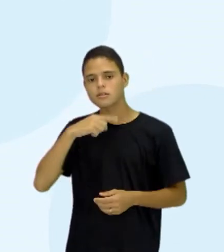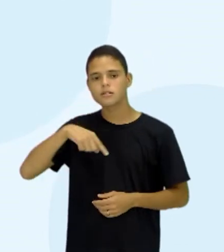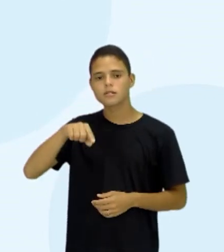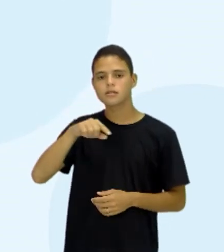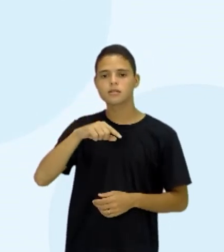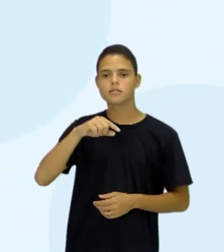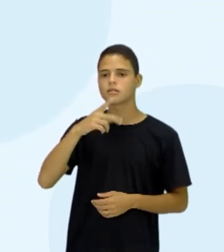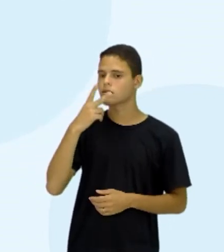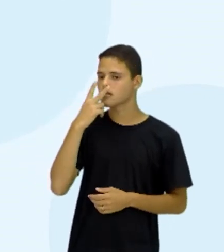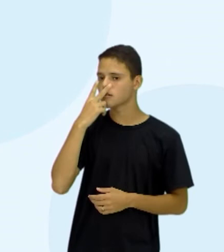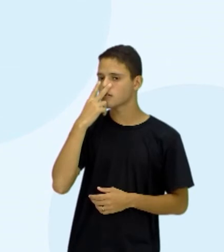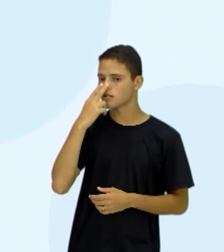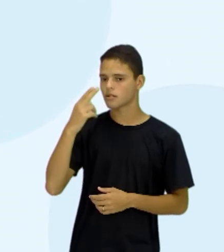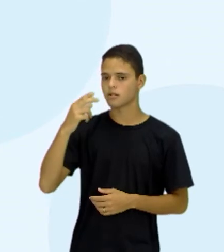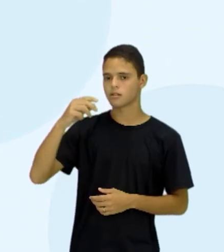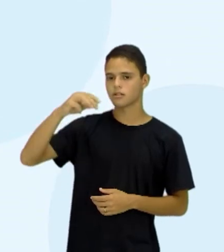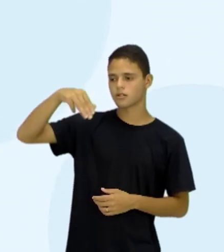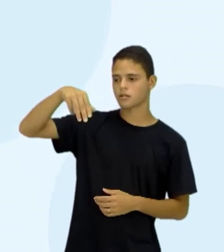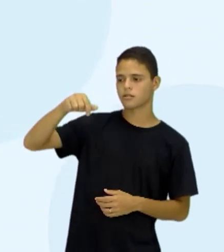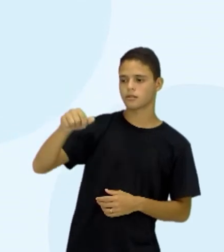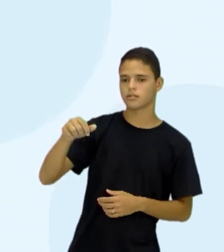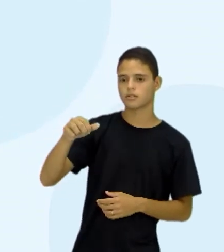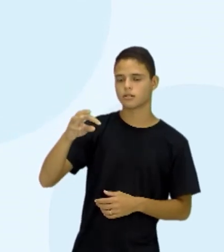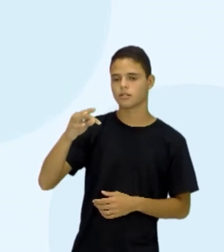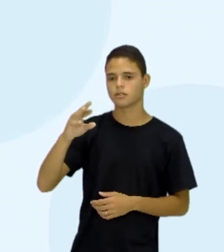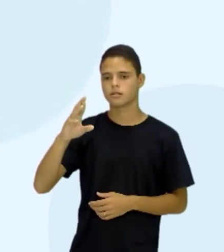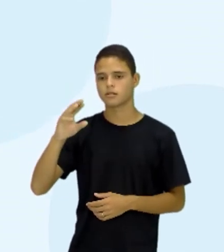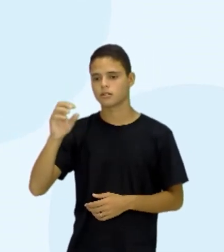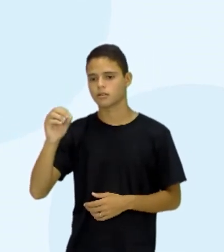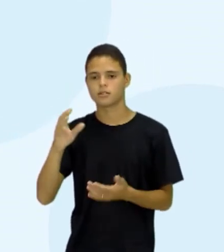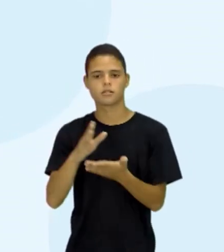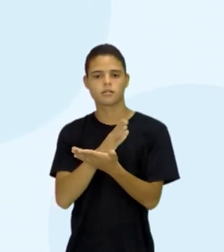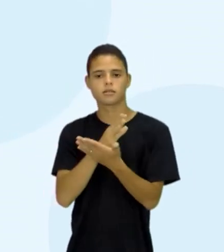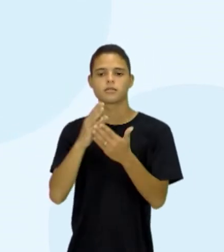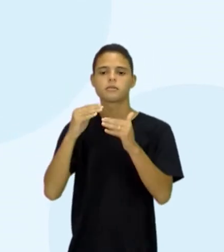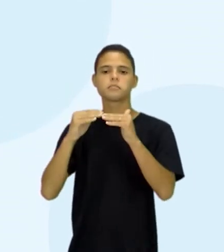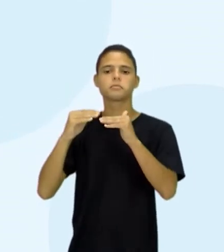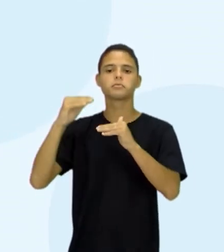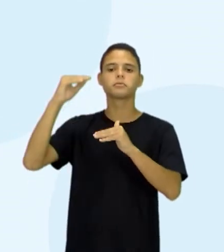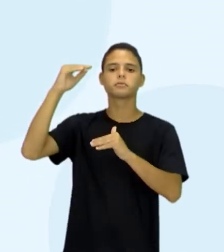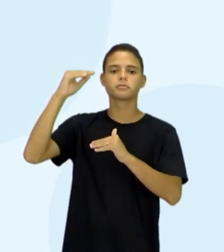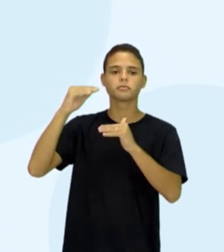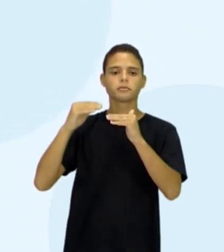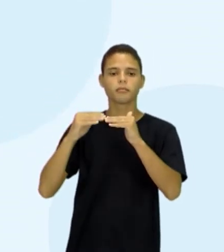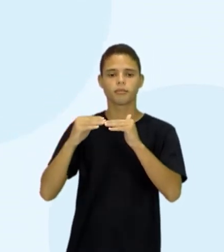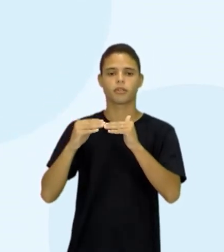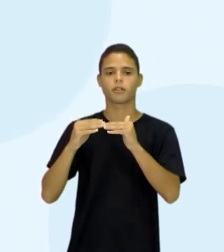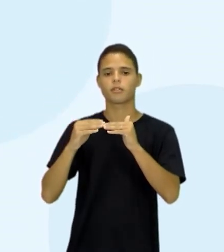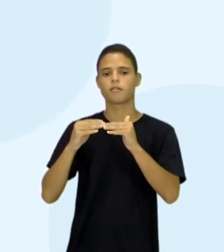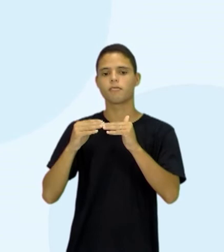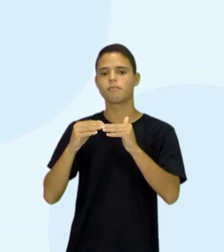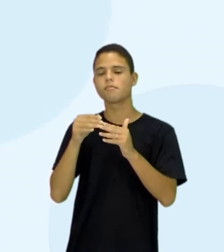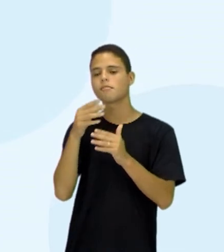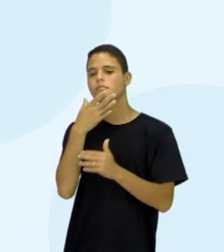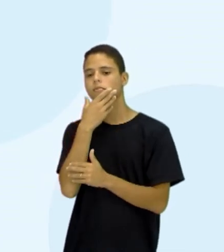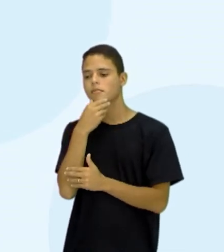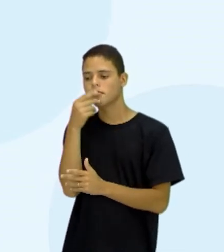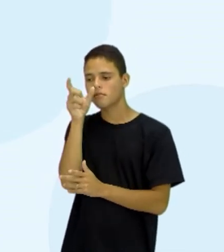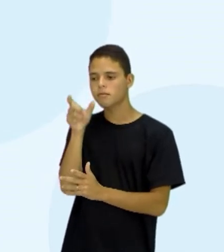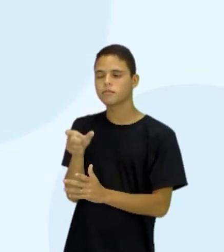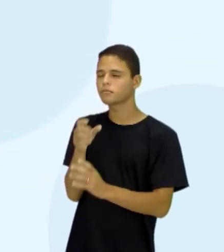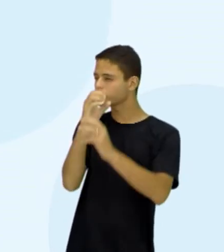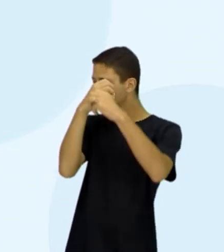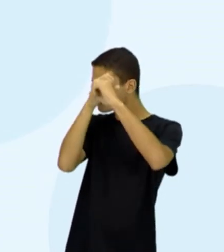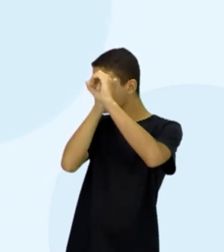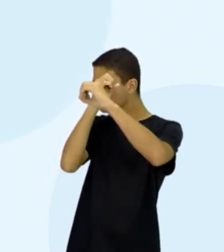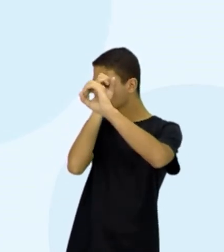ver o mastro e outras partes mais altas. Um observador a bordo de uma embarcação em alto mar,